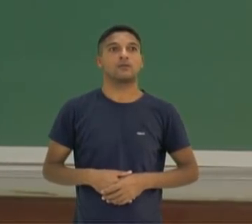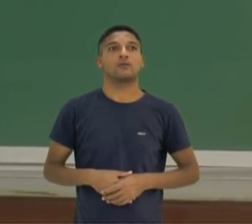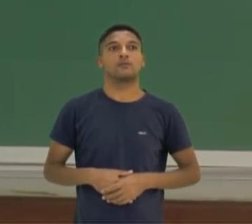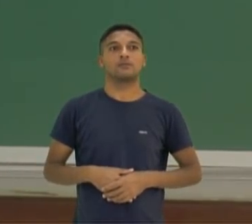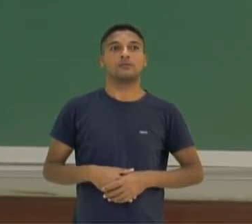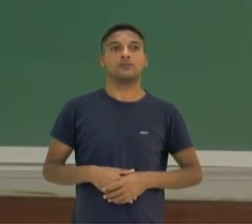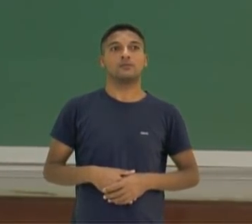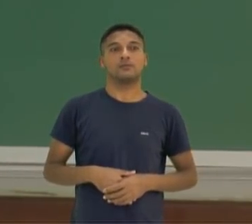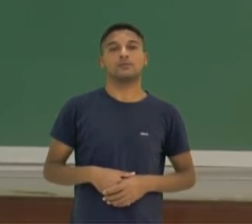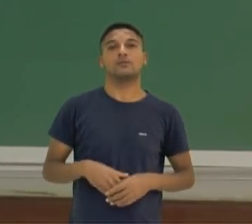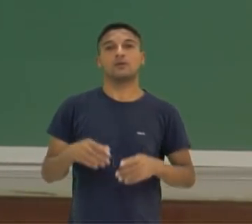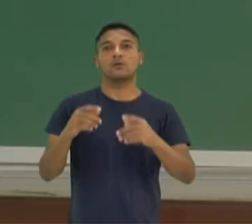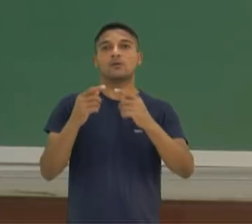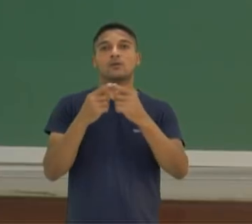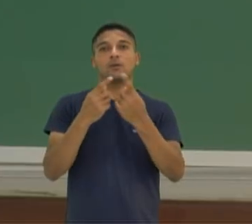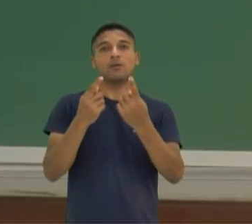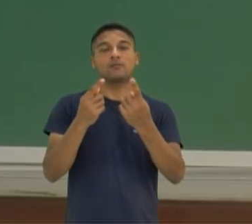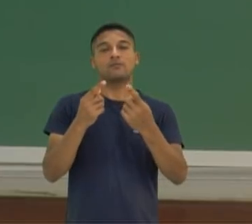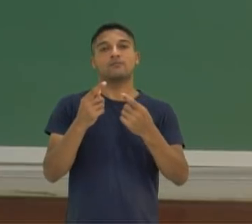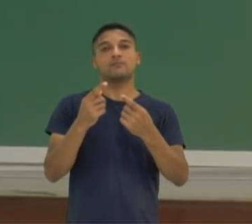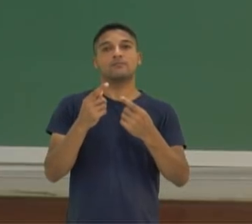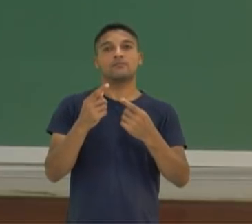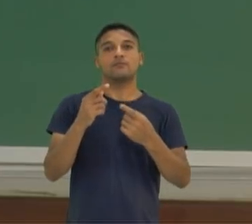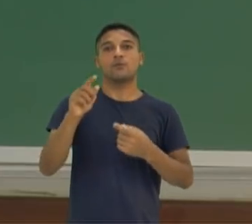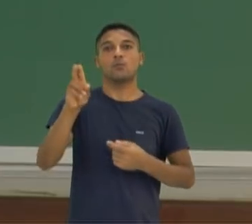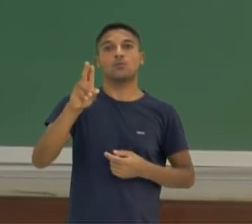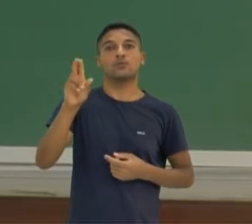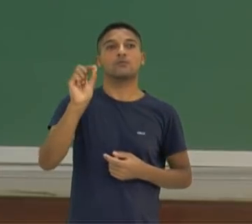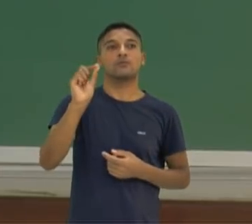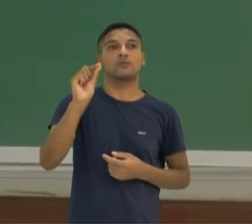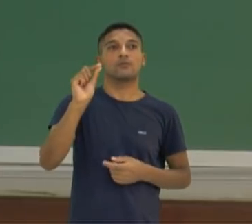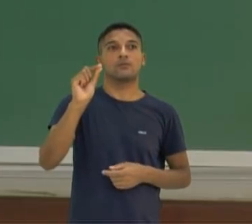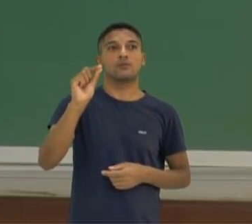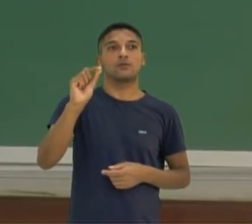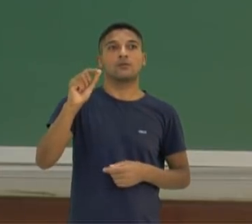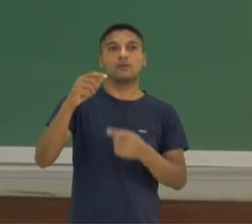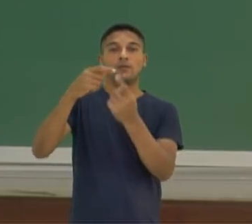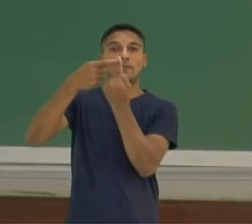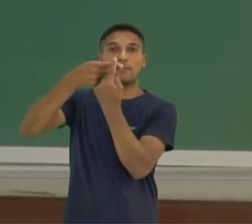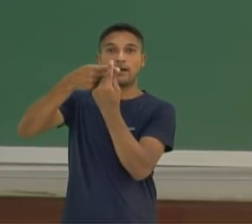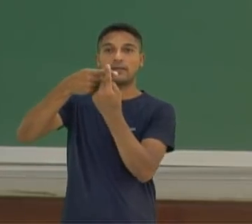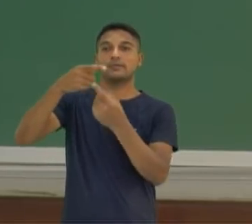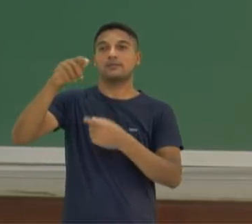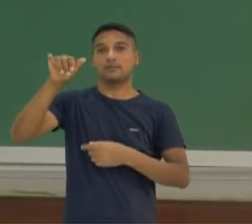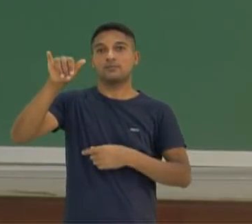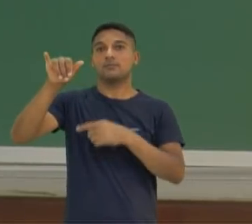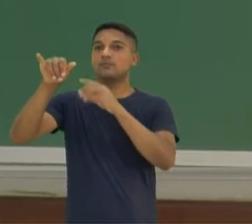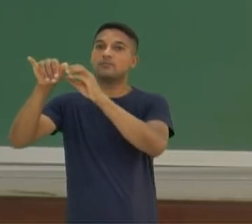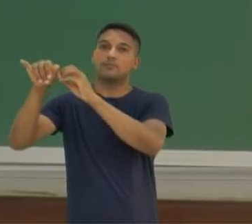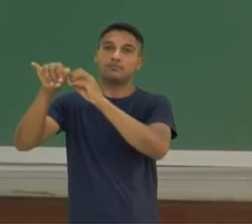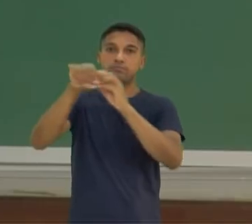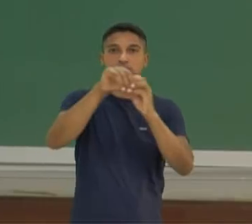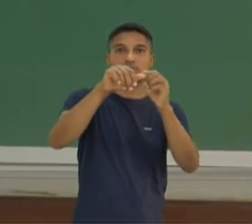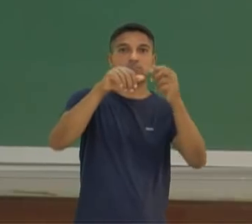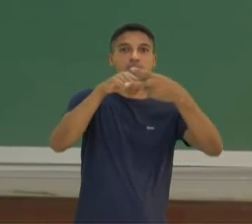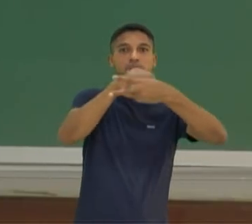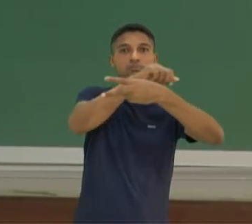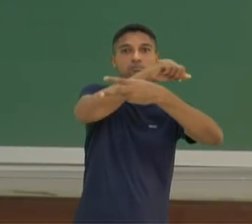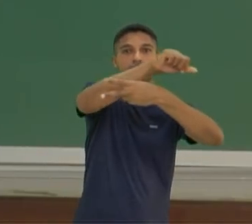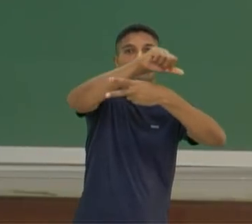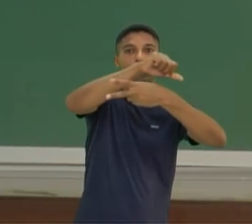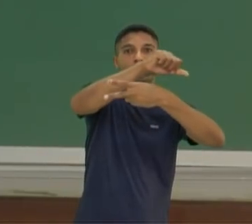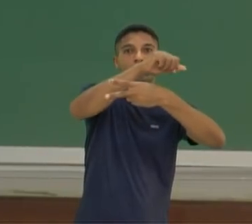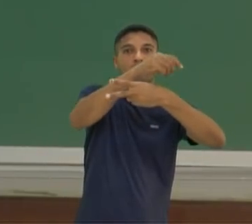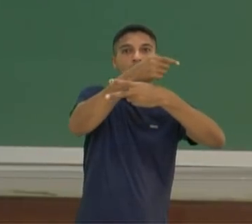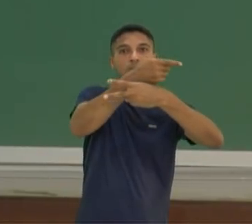y com o sinal invertido para o outro lado. Tá mais, passou menos. E o 8, professora,